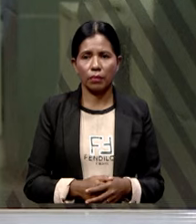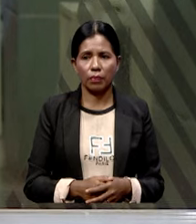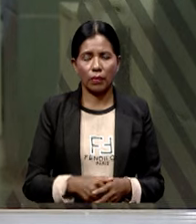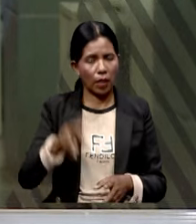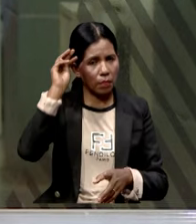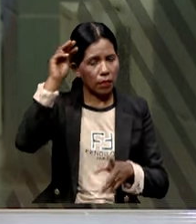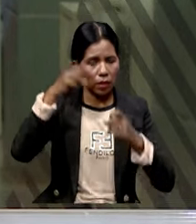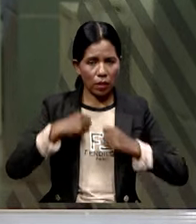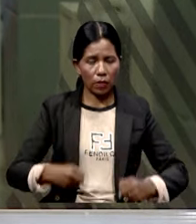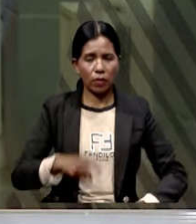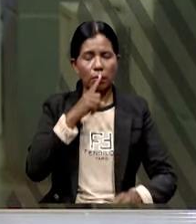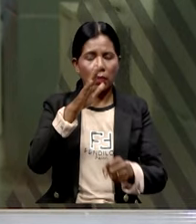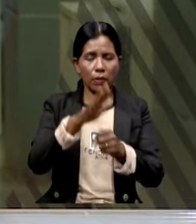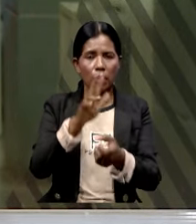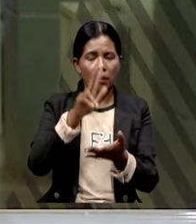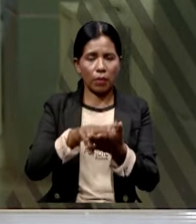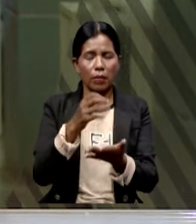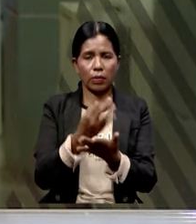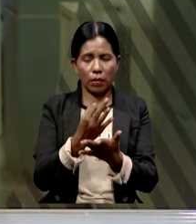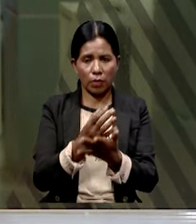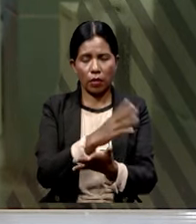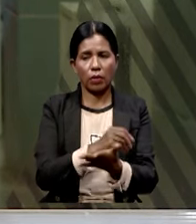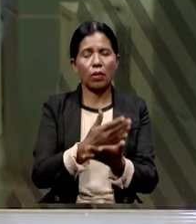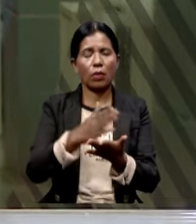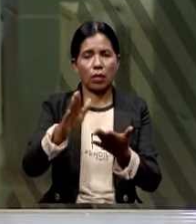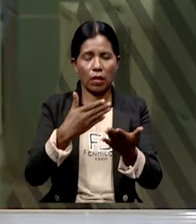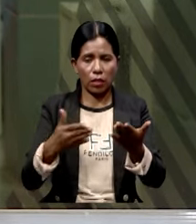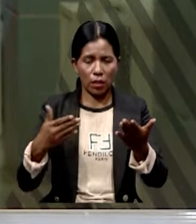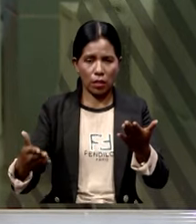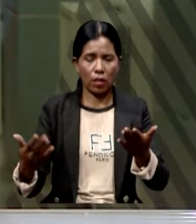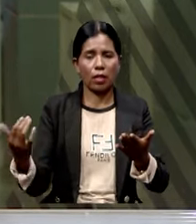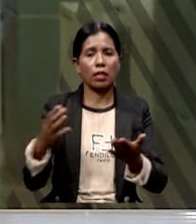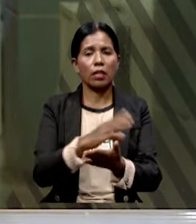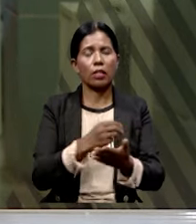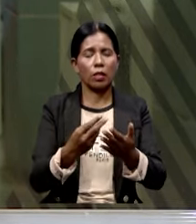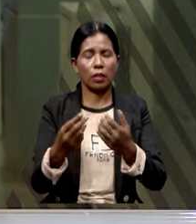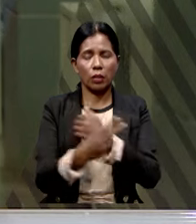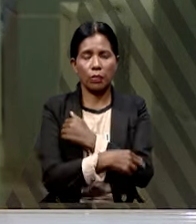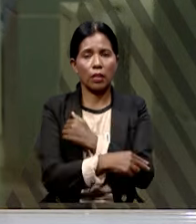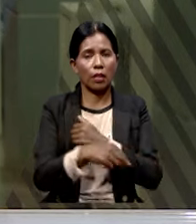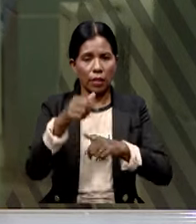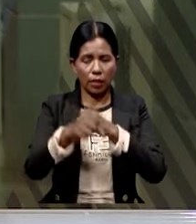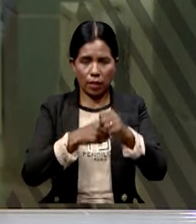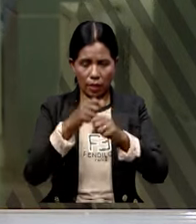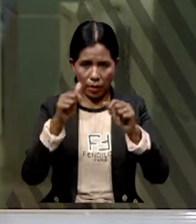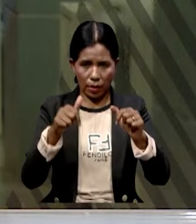O Ministro da Saúde promete se aprova o orçamento de compra de equipamento cardíaco e tinané.